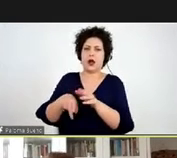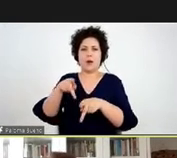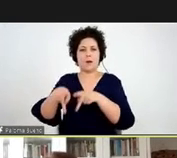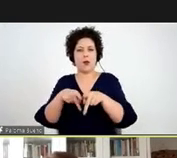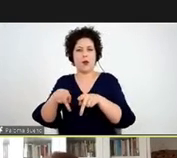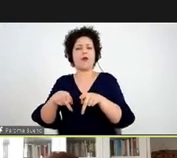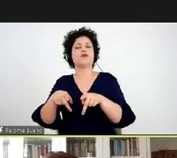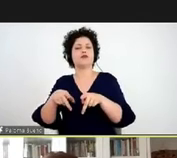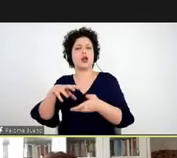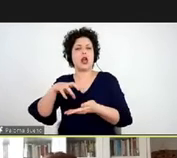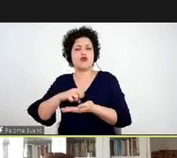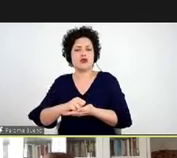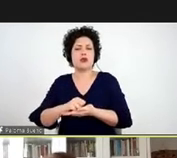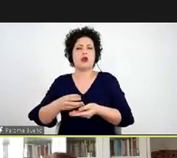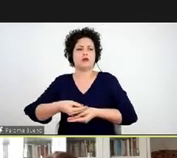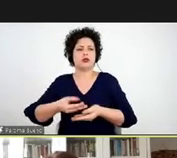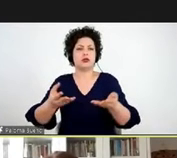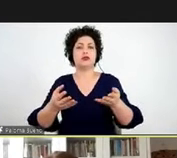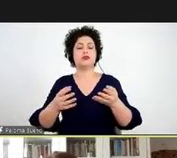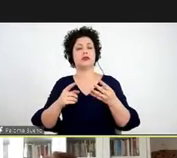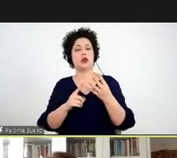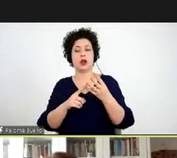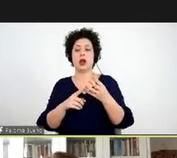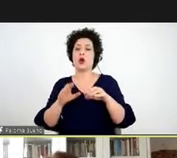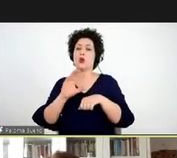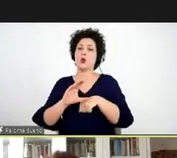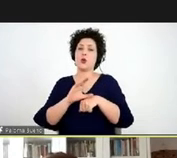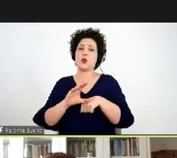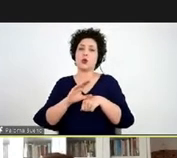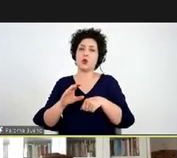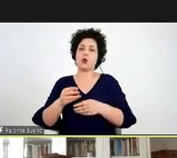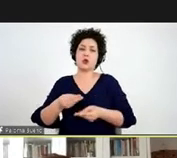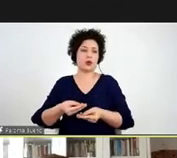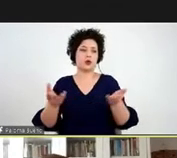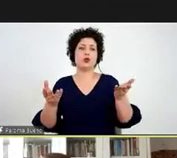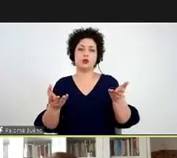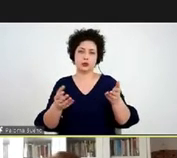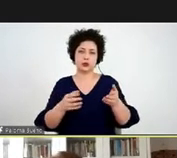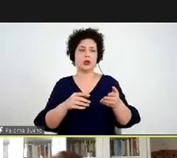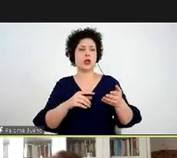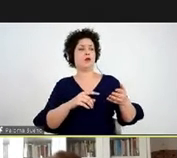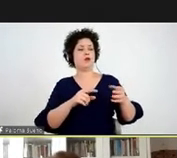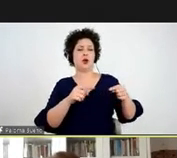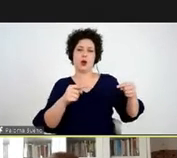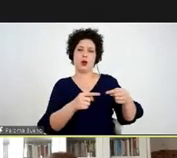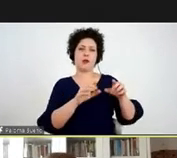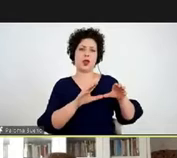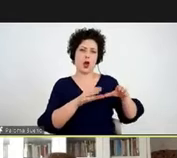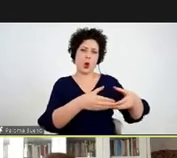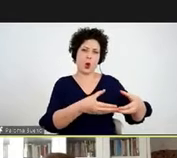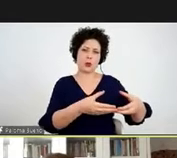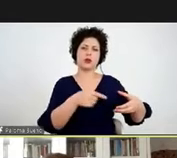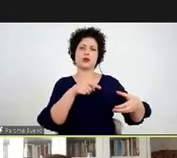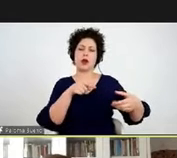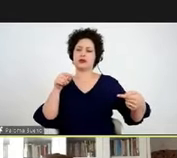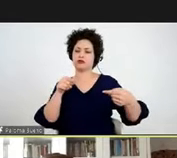em quarto, promover cursos livres, né, atendendo às solicitações da comunidade. Então, em